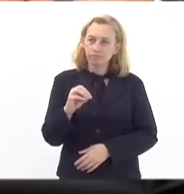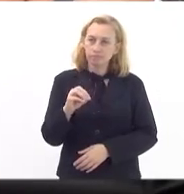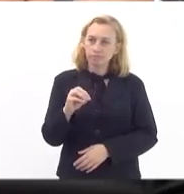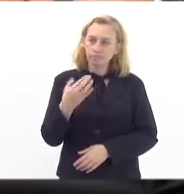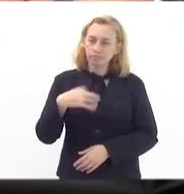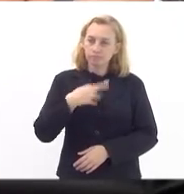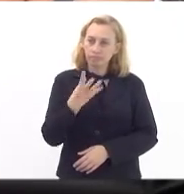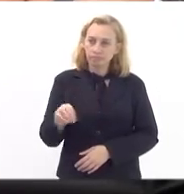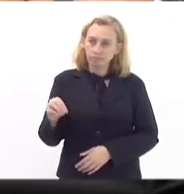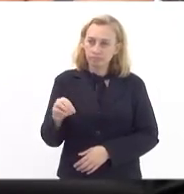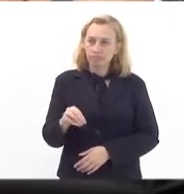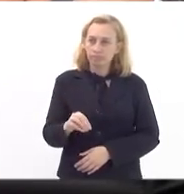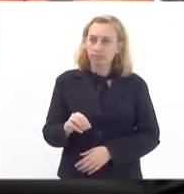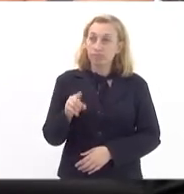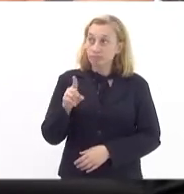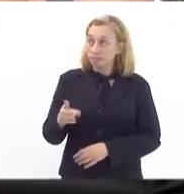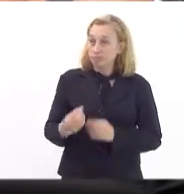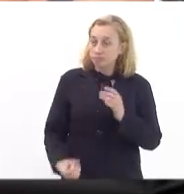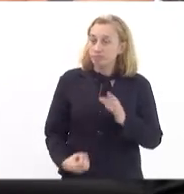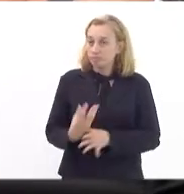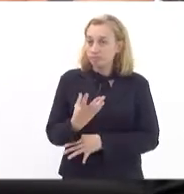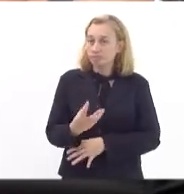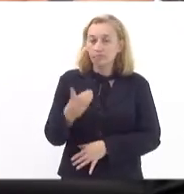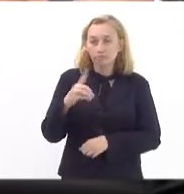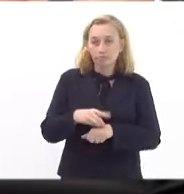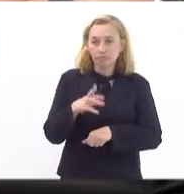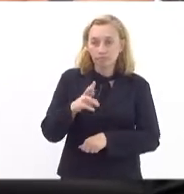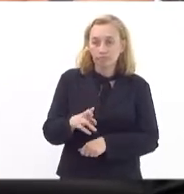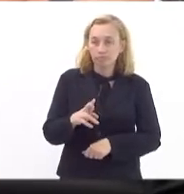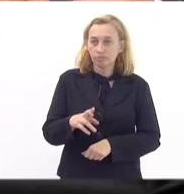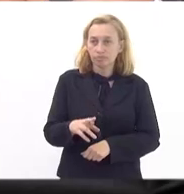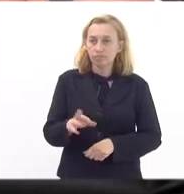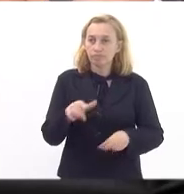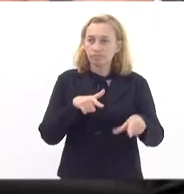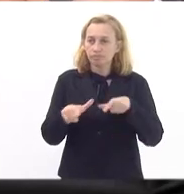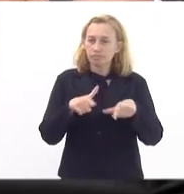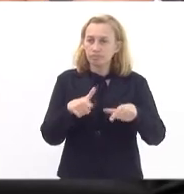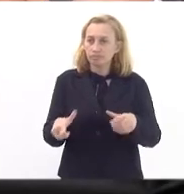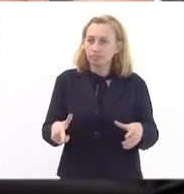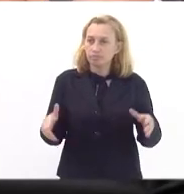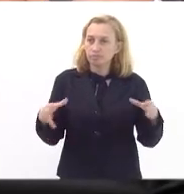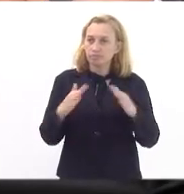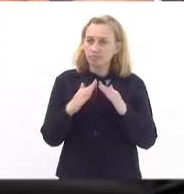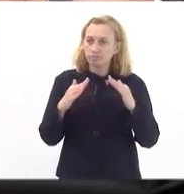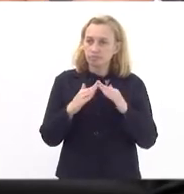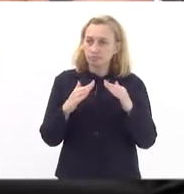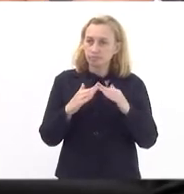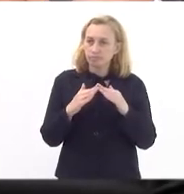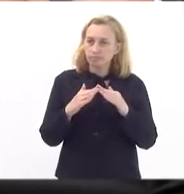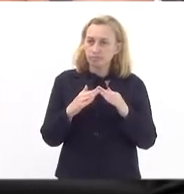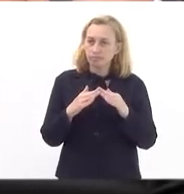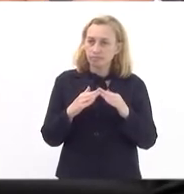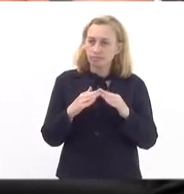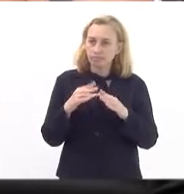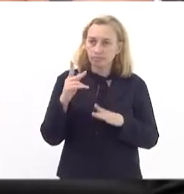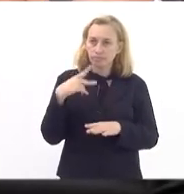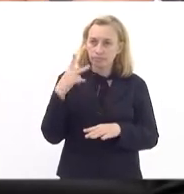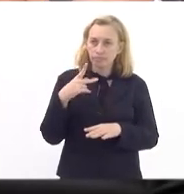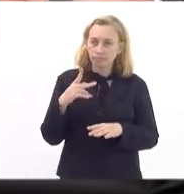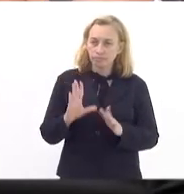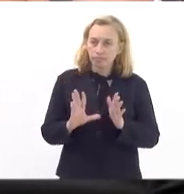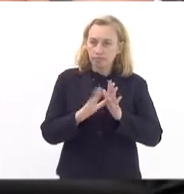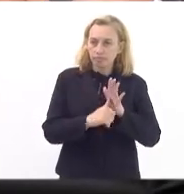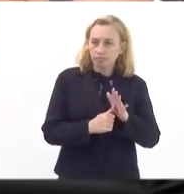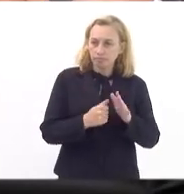Chicão Bulhões essa lei é fruto Dr Gustavo de um trabalho feito nessa casa da frente parlamentar de enfrentamento ao